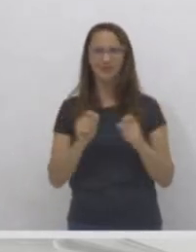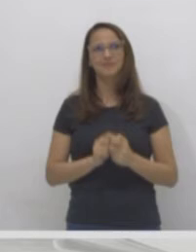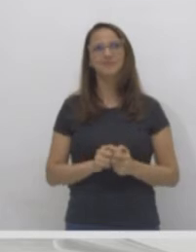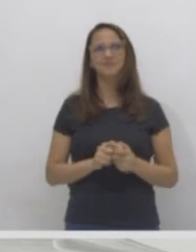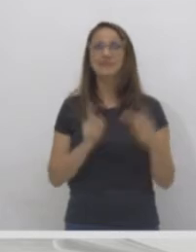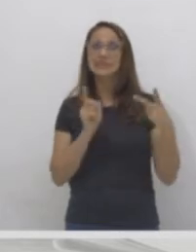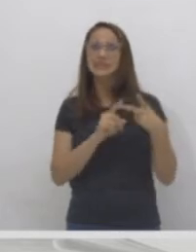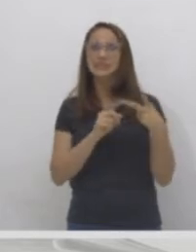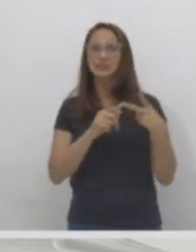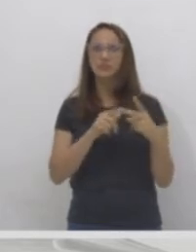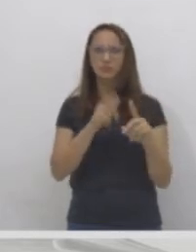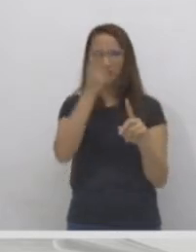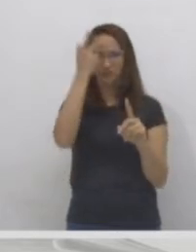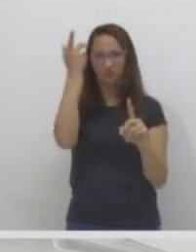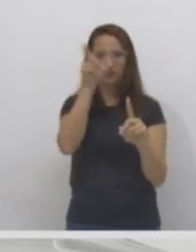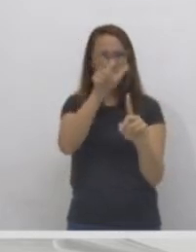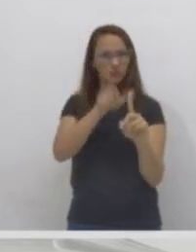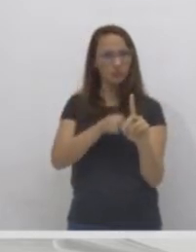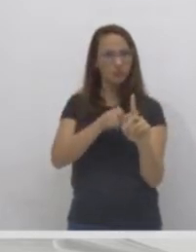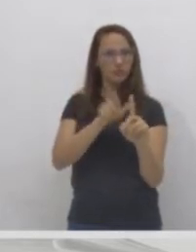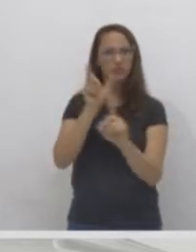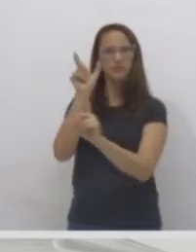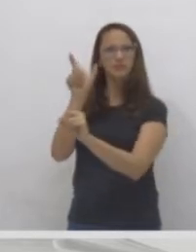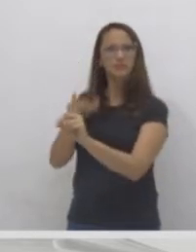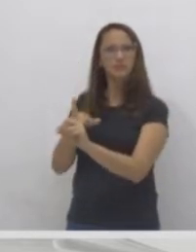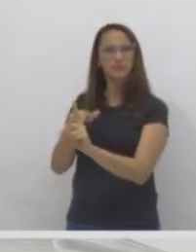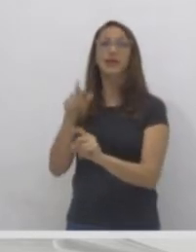Personagens também, o lápis e a borracha.